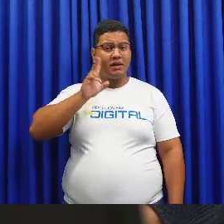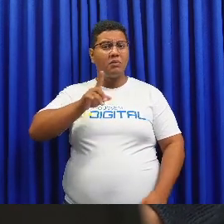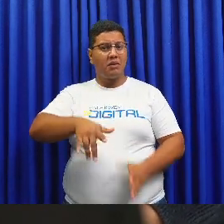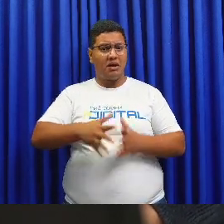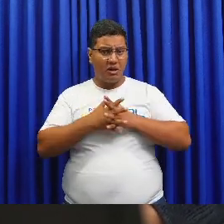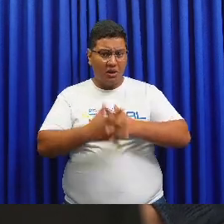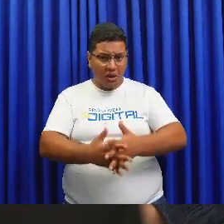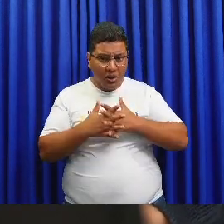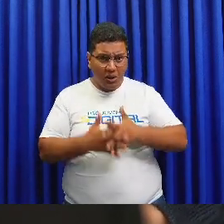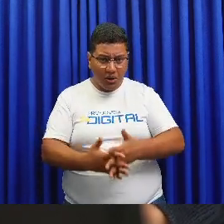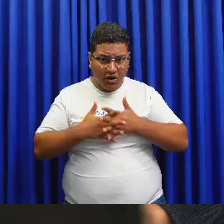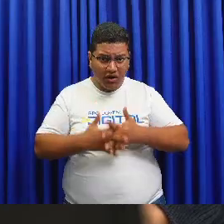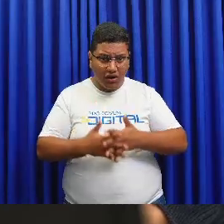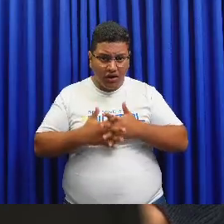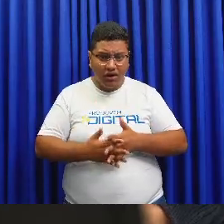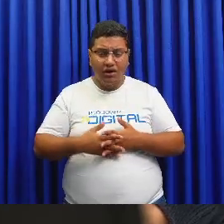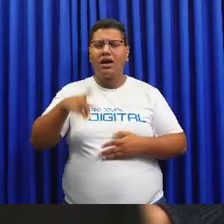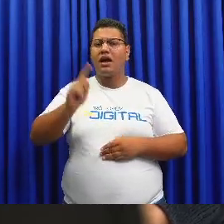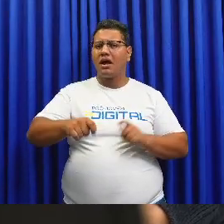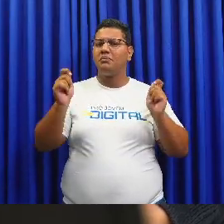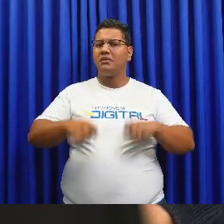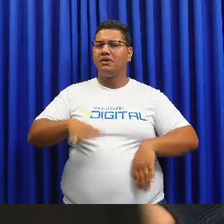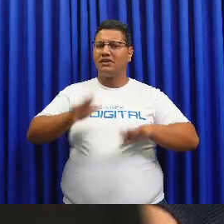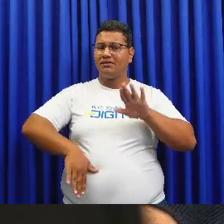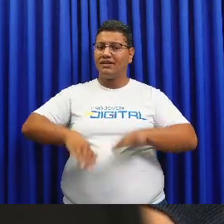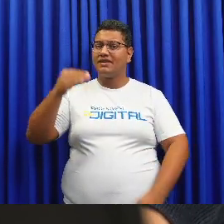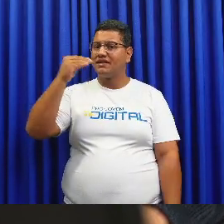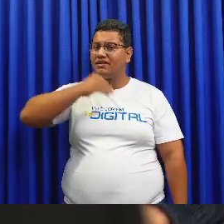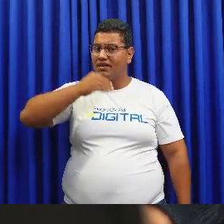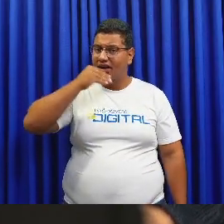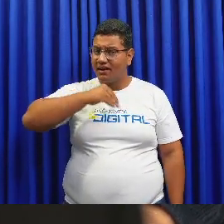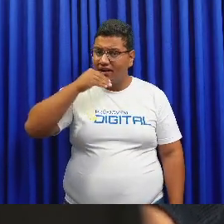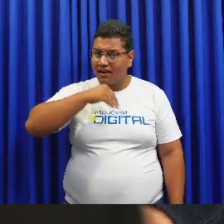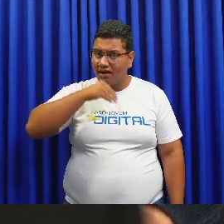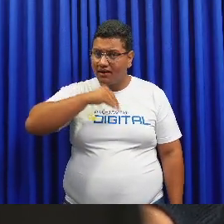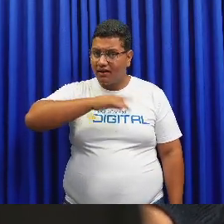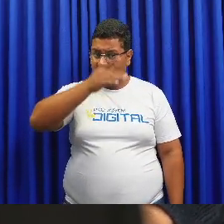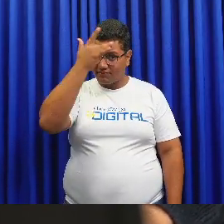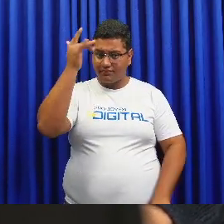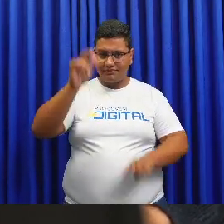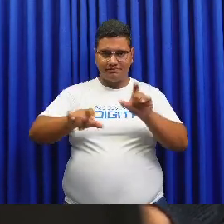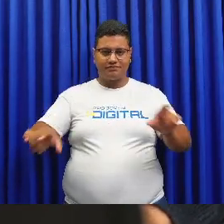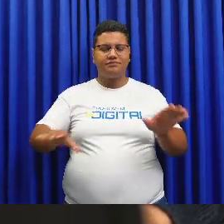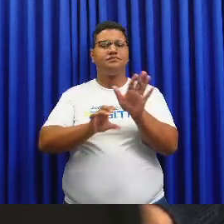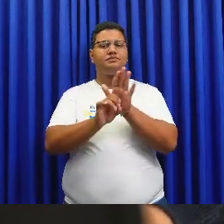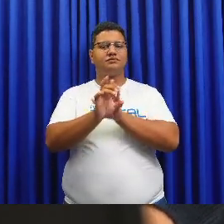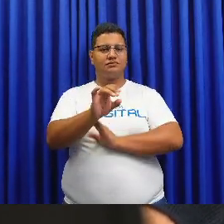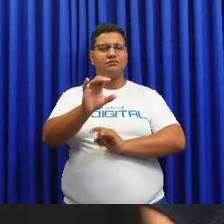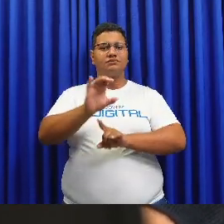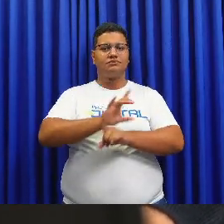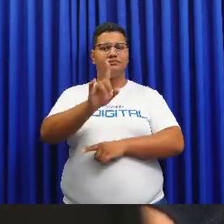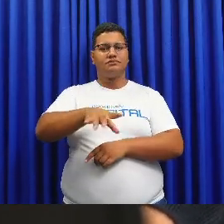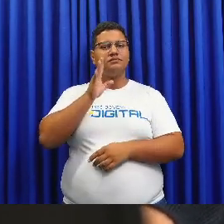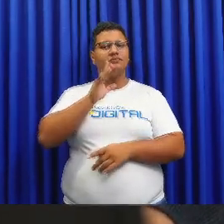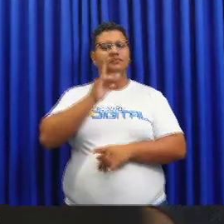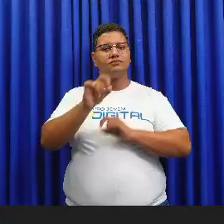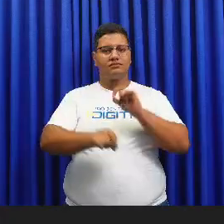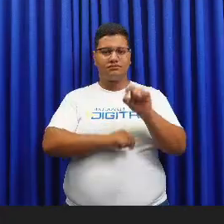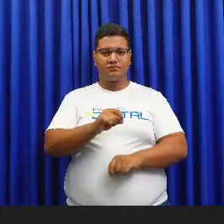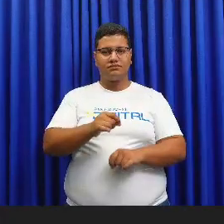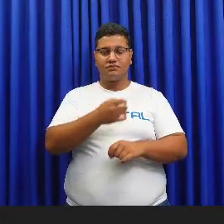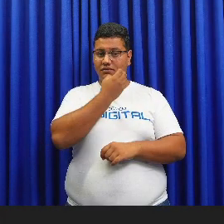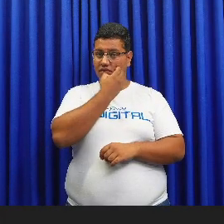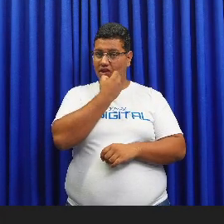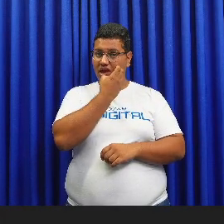Não só complicado, mas como isso pode te deixar na mão, entendeu? Pessoal, o Google Agenda, o legal deles é que você